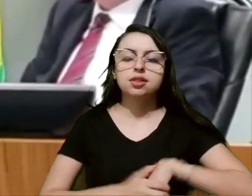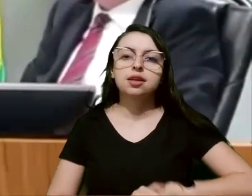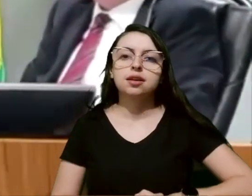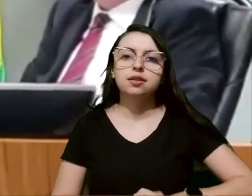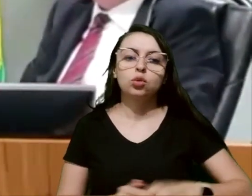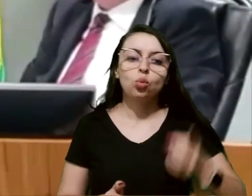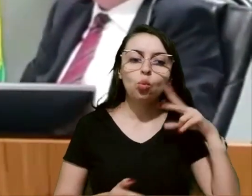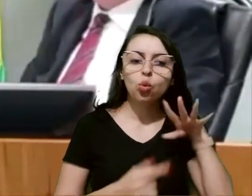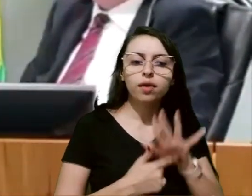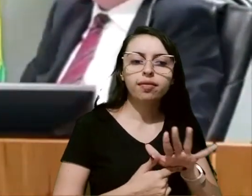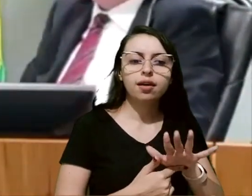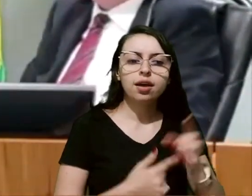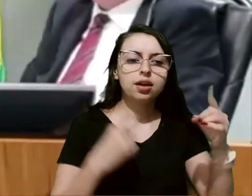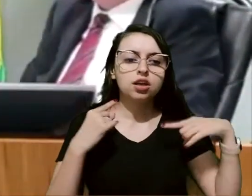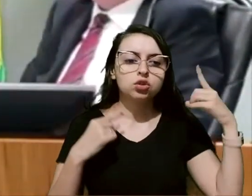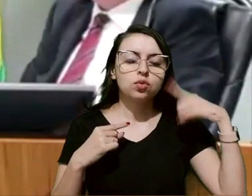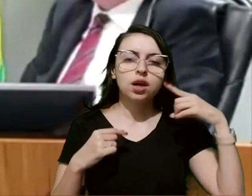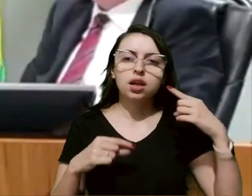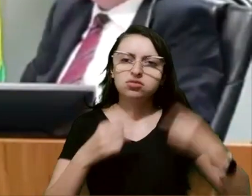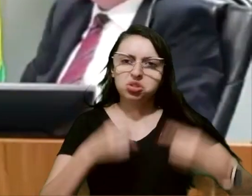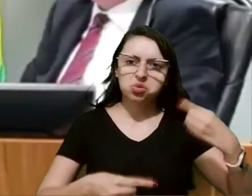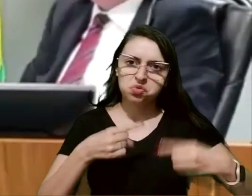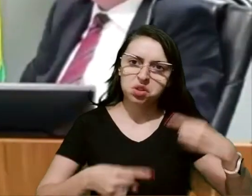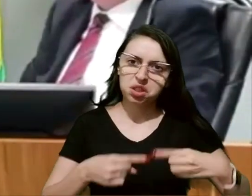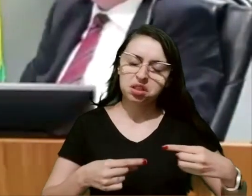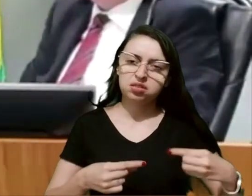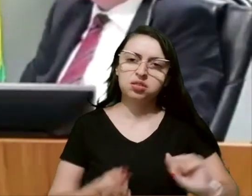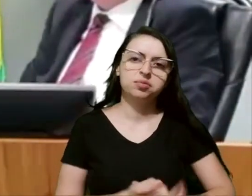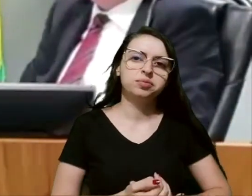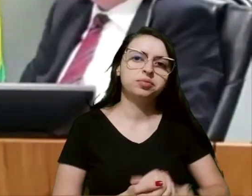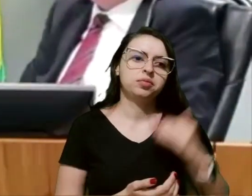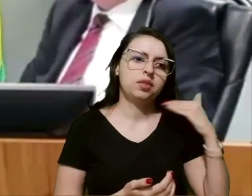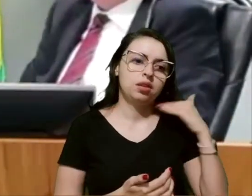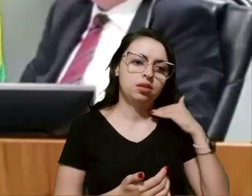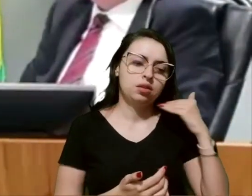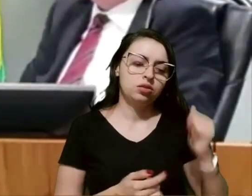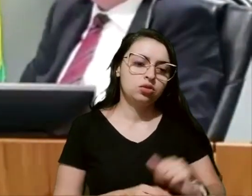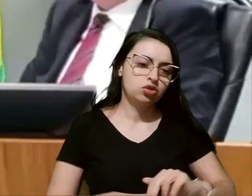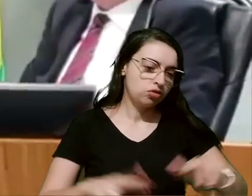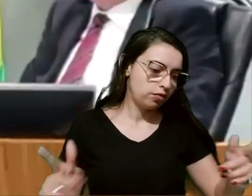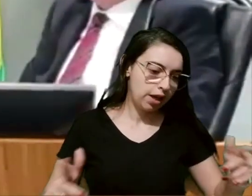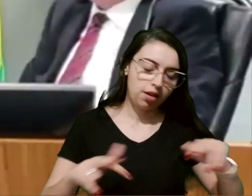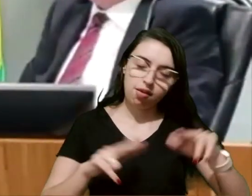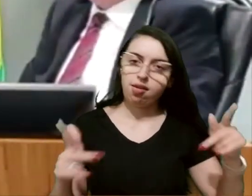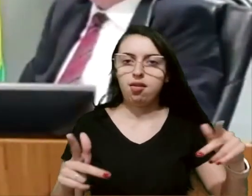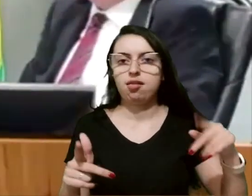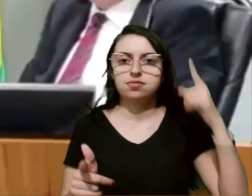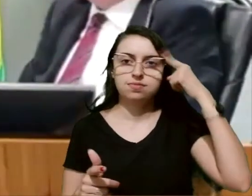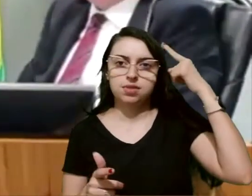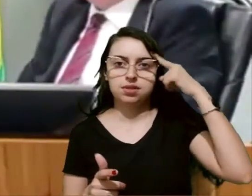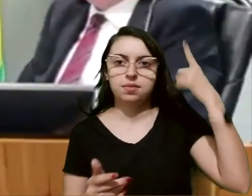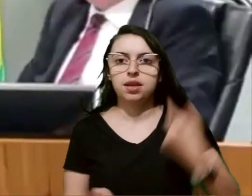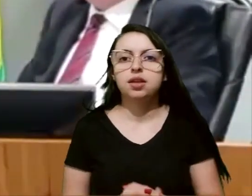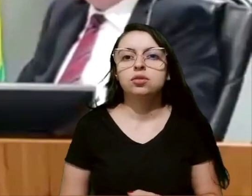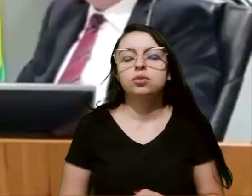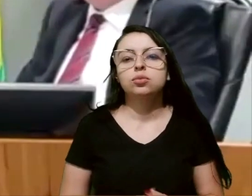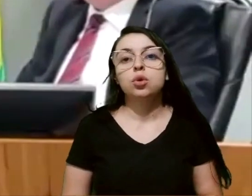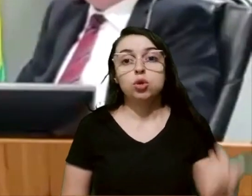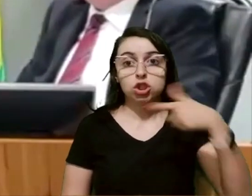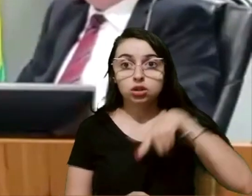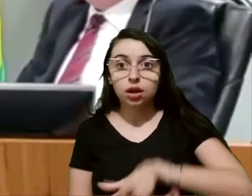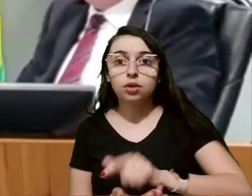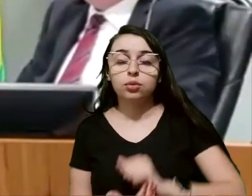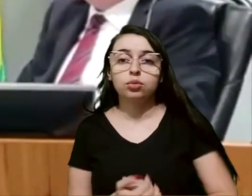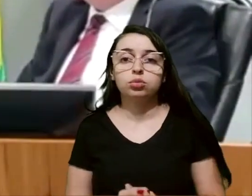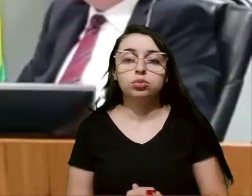encontrar advogados discutindo entre si, né, juízes, potencialmente divergindo. Você tem os recursos, porque